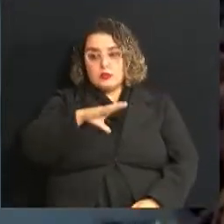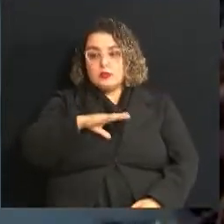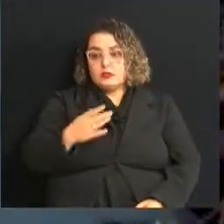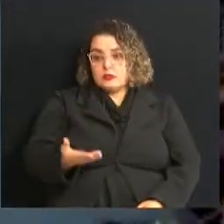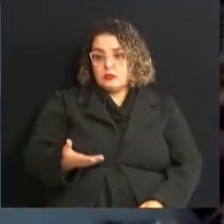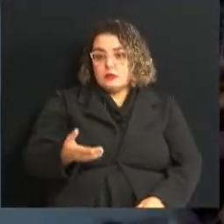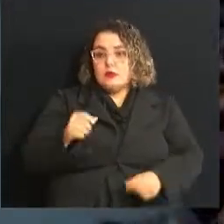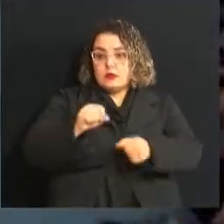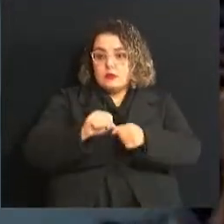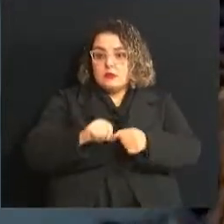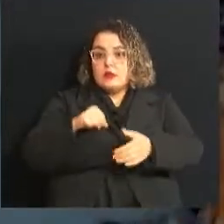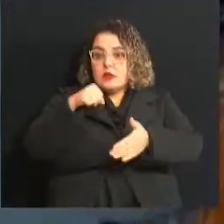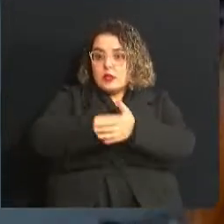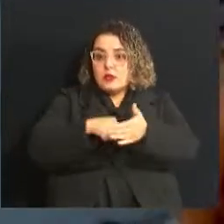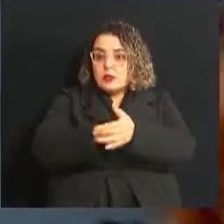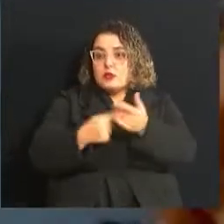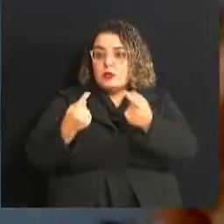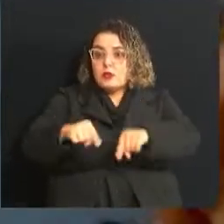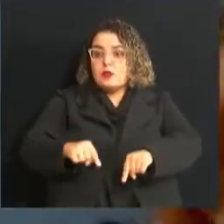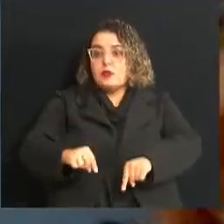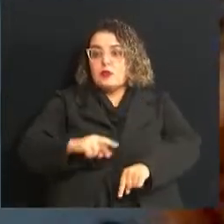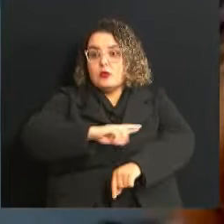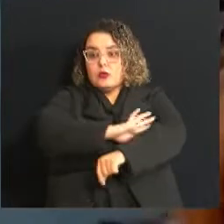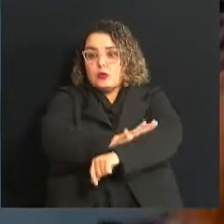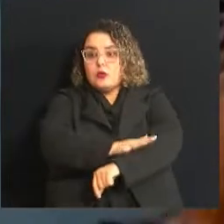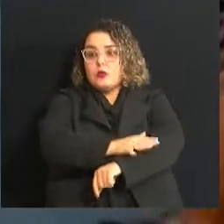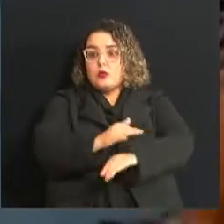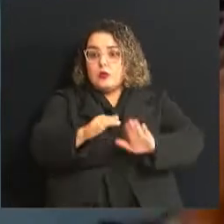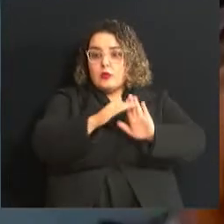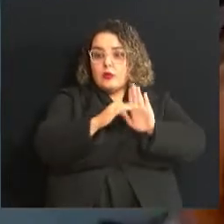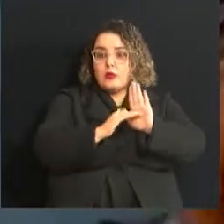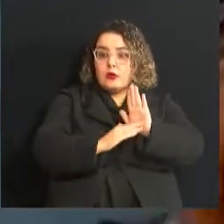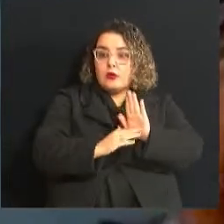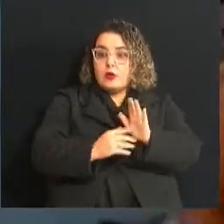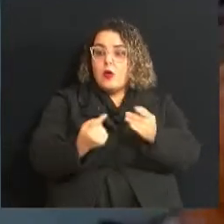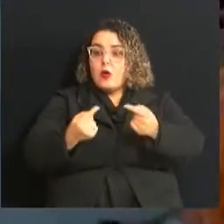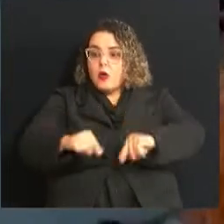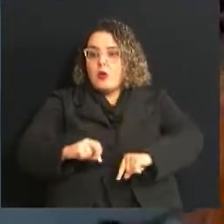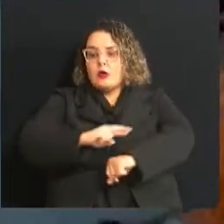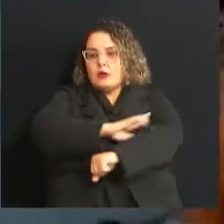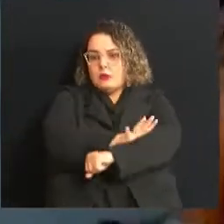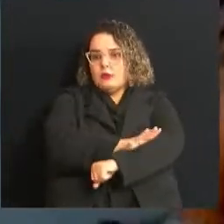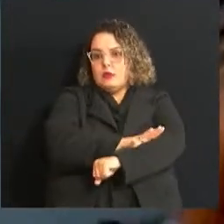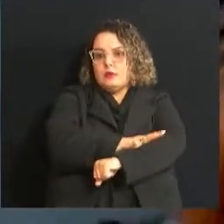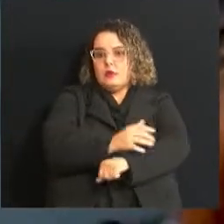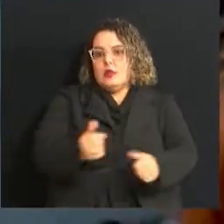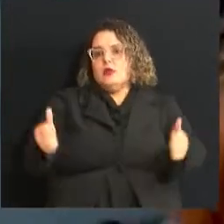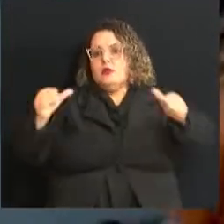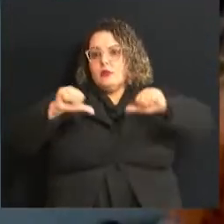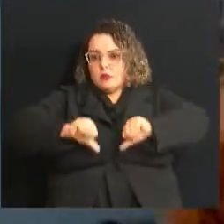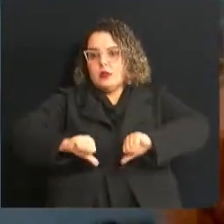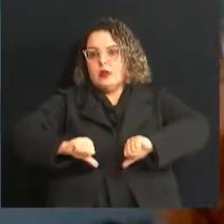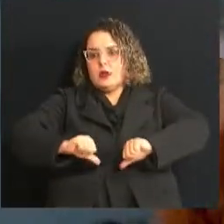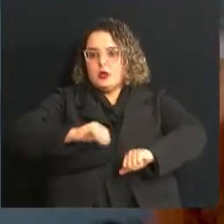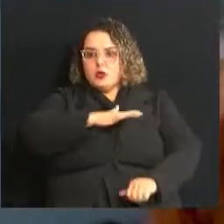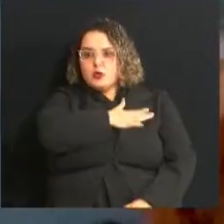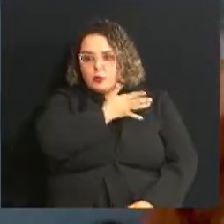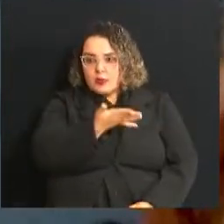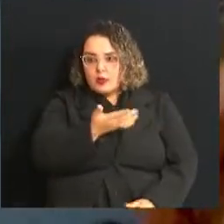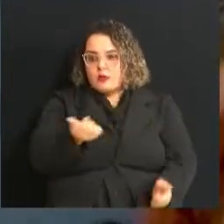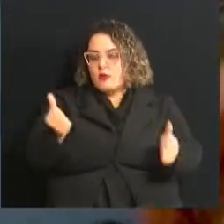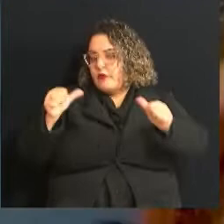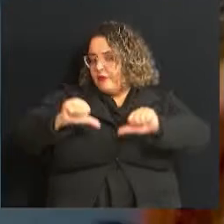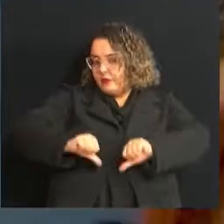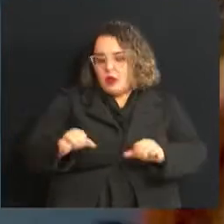a luta do combate ao racismo, né? Que apresentam uma pauta antirracista pelo fim do preconceito, pelo fim do racismo.